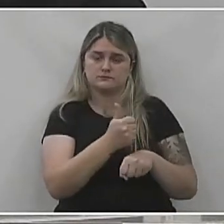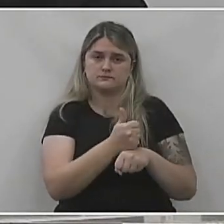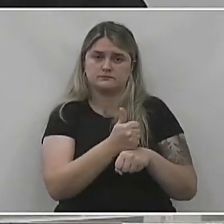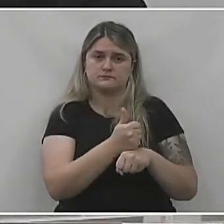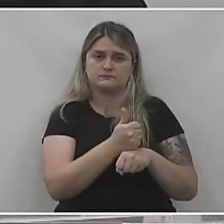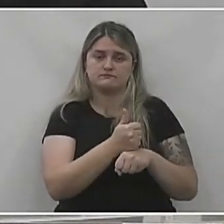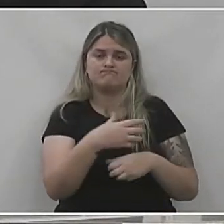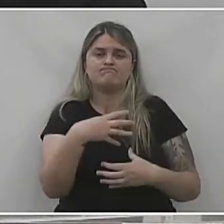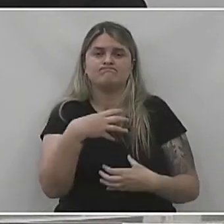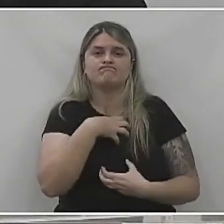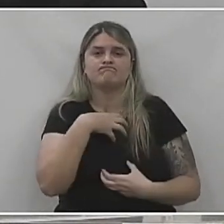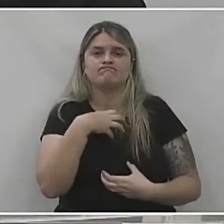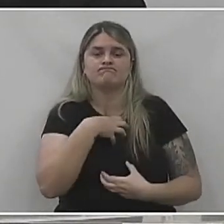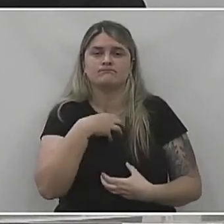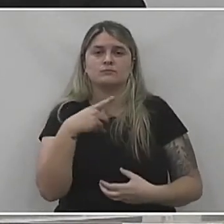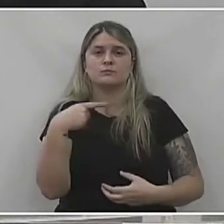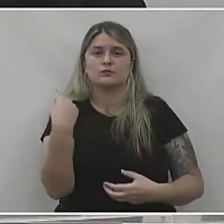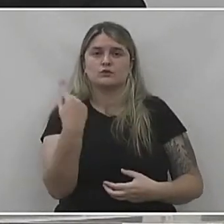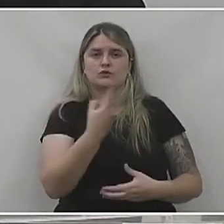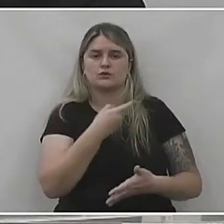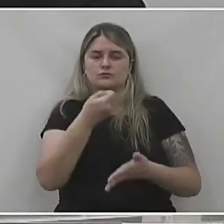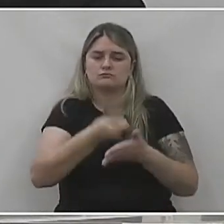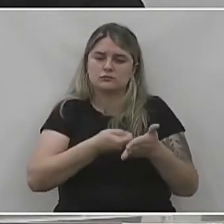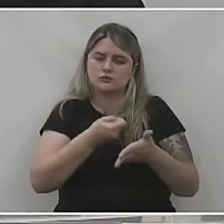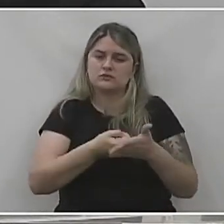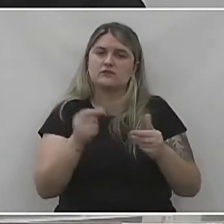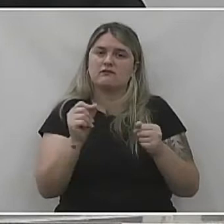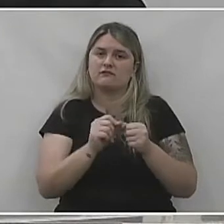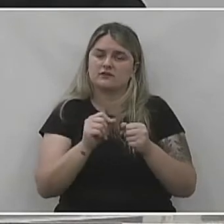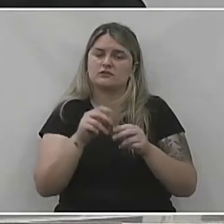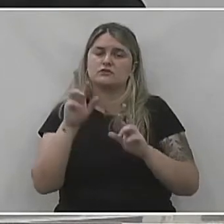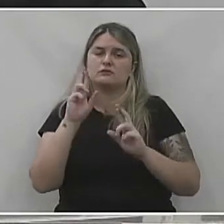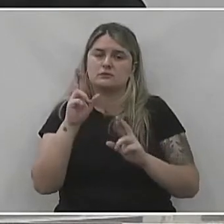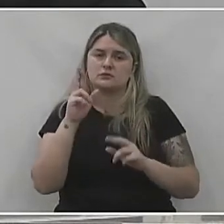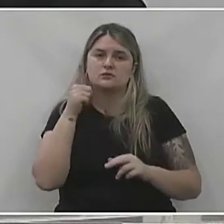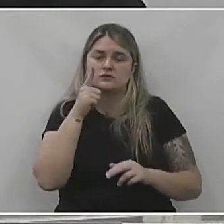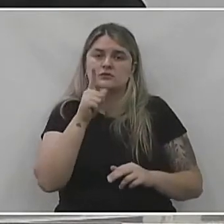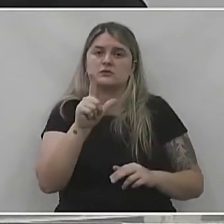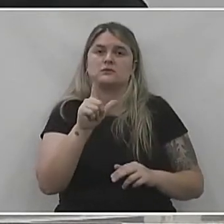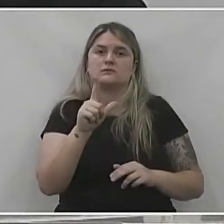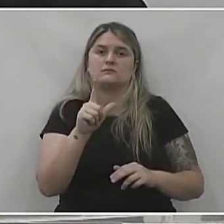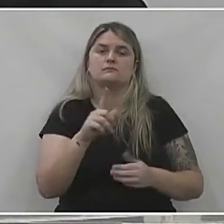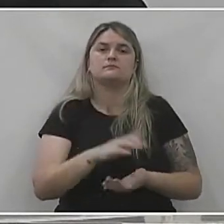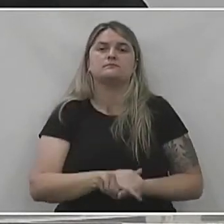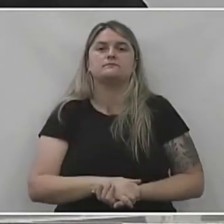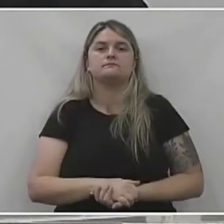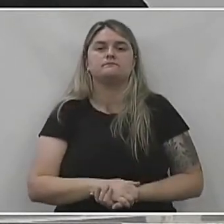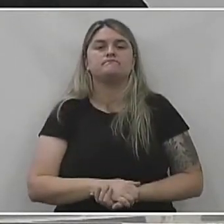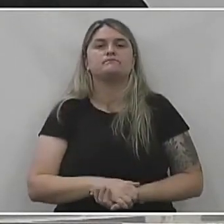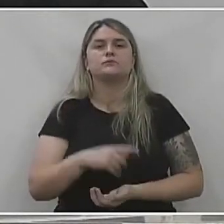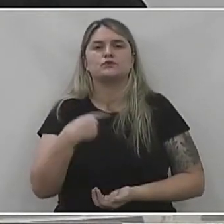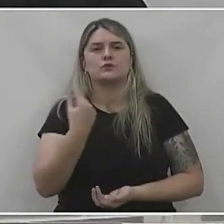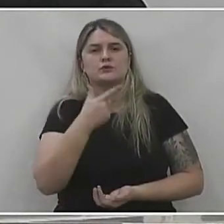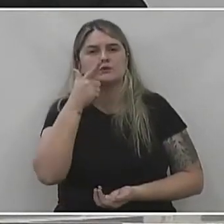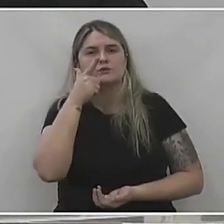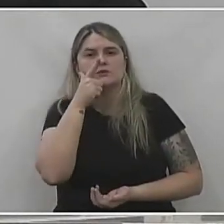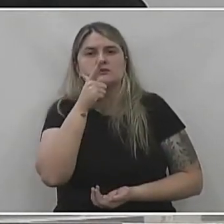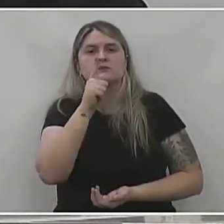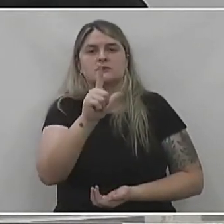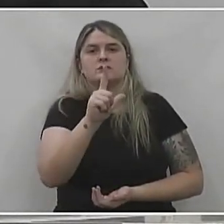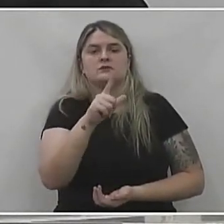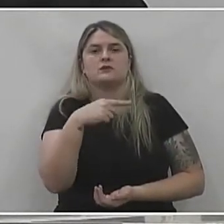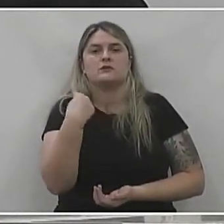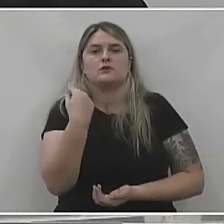fica aquele sentimento que a nossa parte a gente fez ainda bem que deu certo né e a gente conseguiu aí